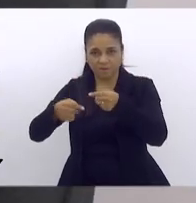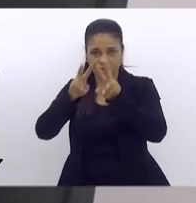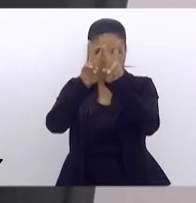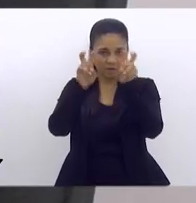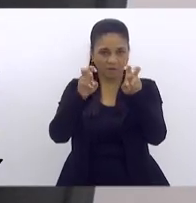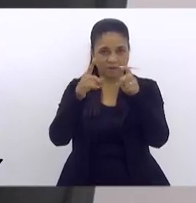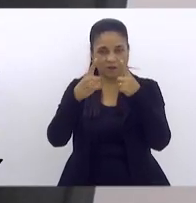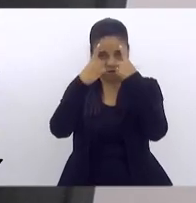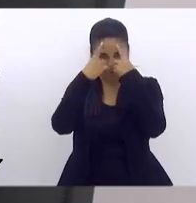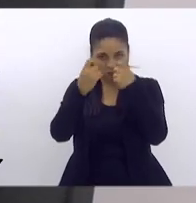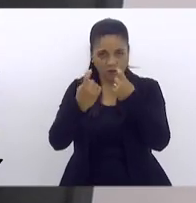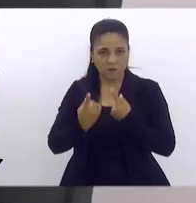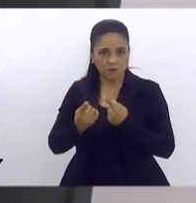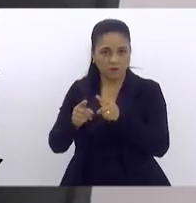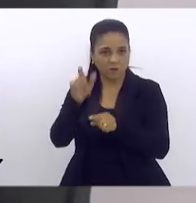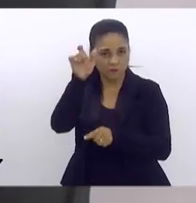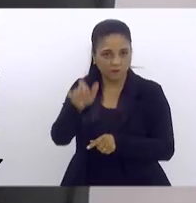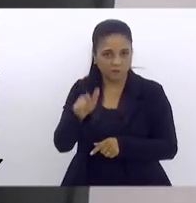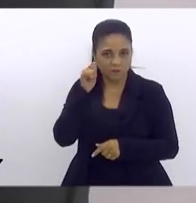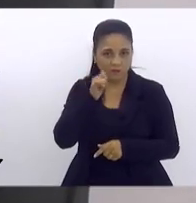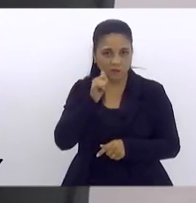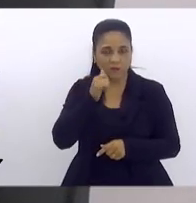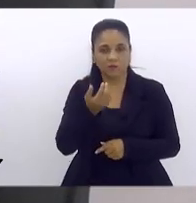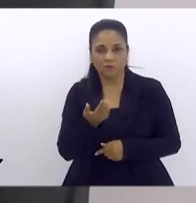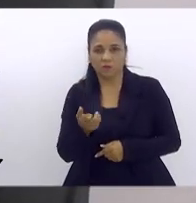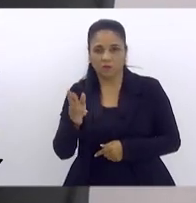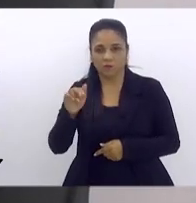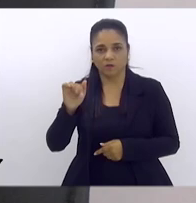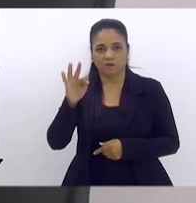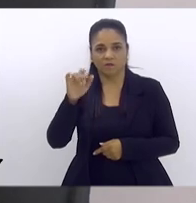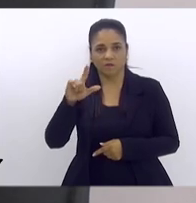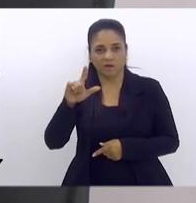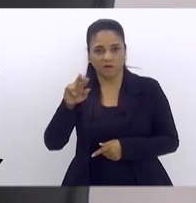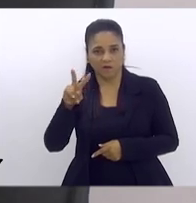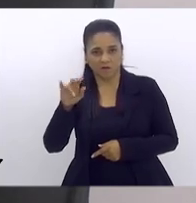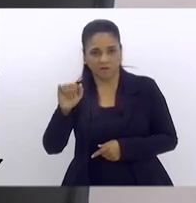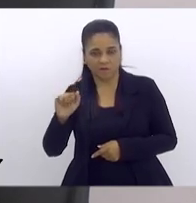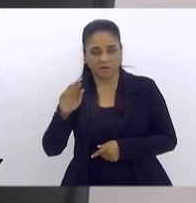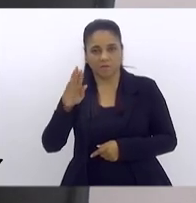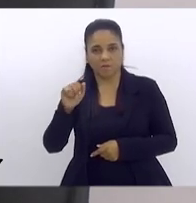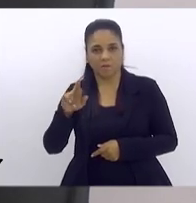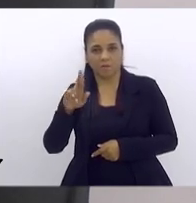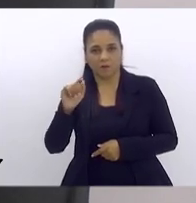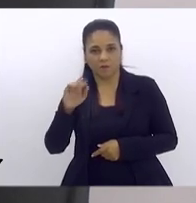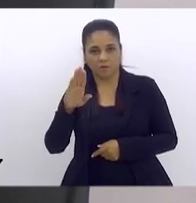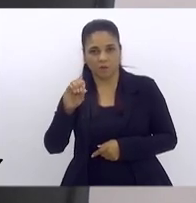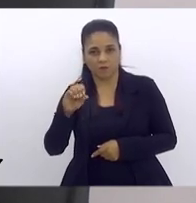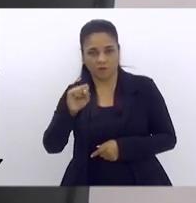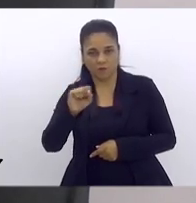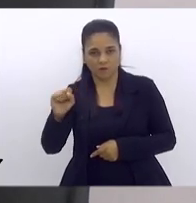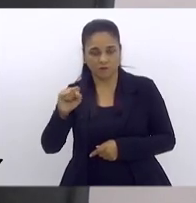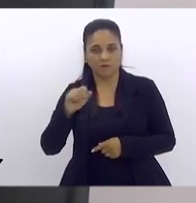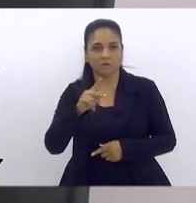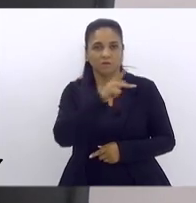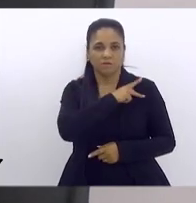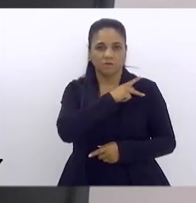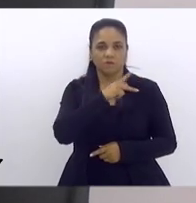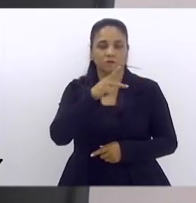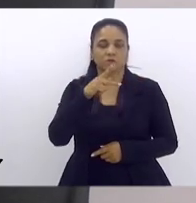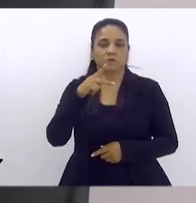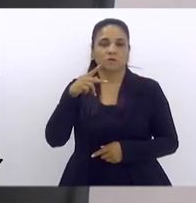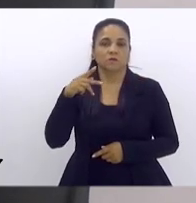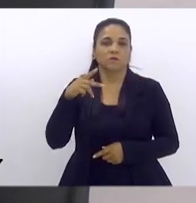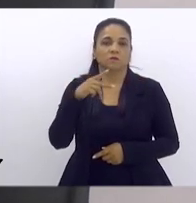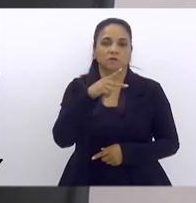violência cibernética contra mulher com a Dra Flávia Brasil Barbosa do Nascimento defensora pública e coordenadora